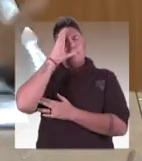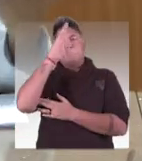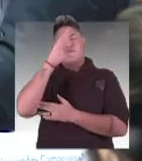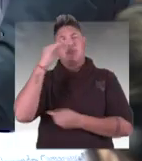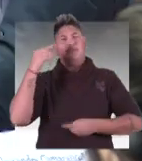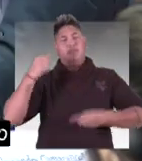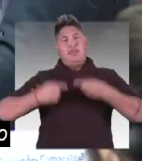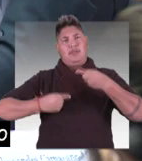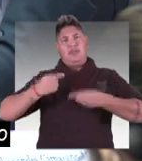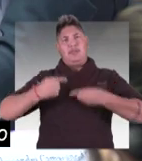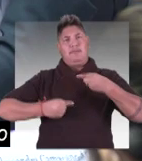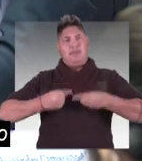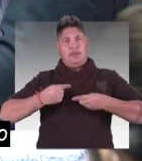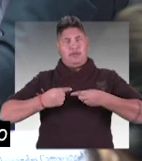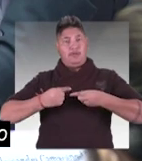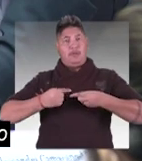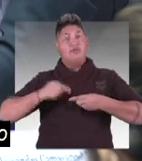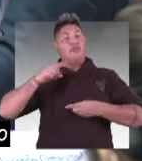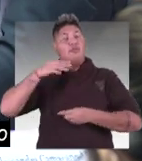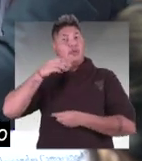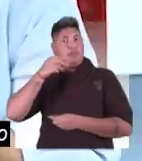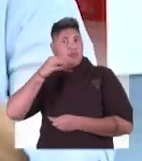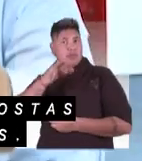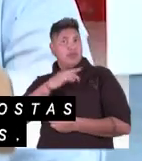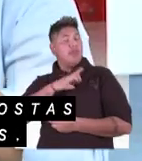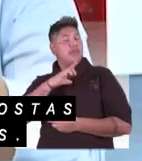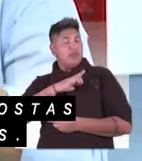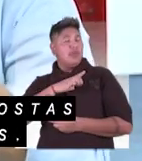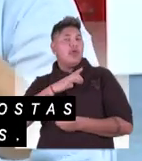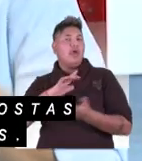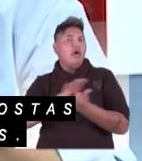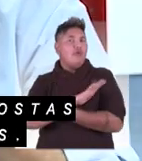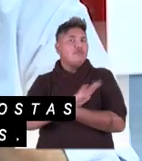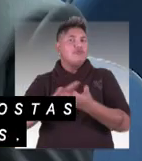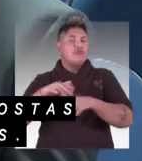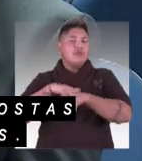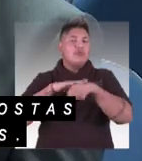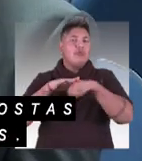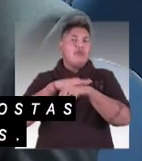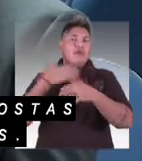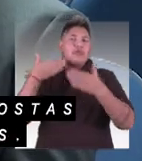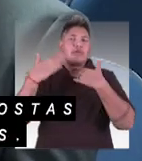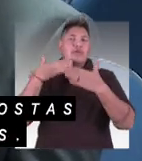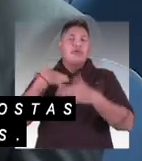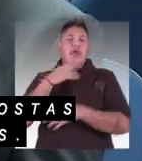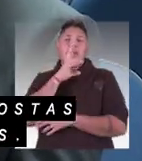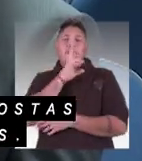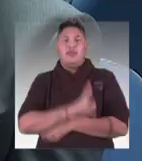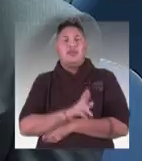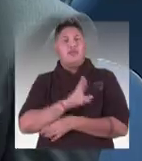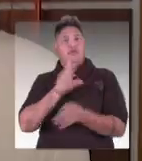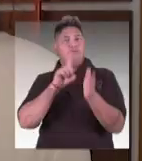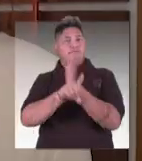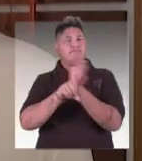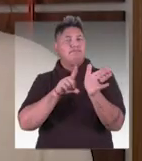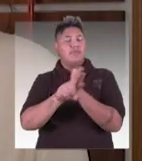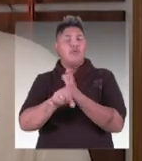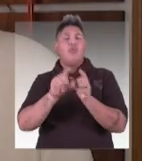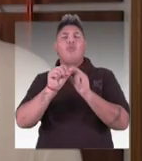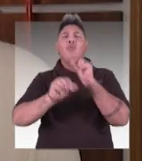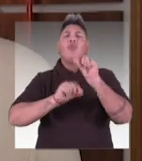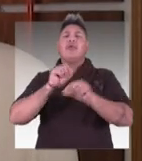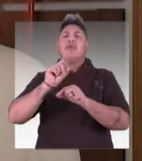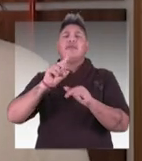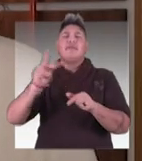mais debatidos. O MPT tem promovido diálogo para chegar às respostas de várias questões. O que fazer? Qual é